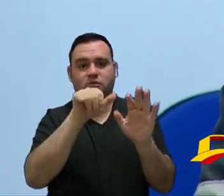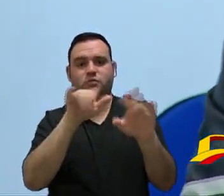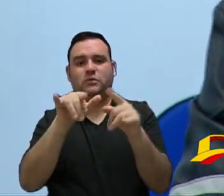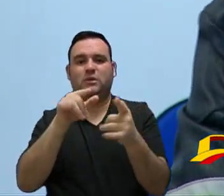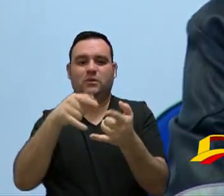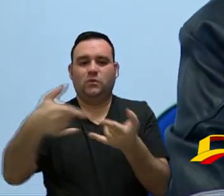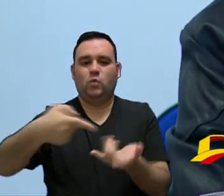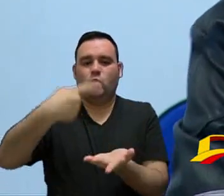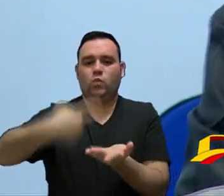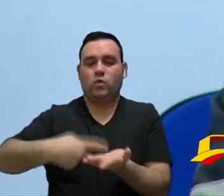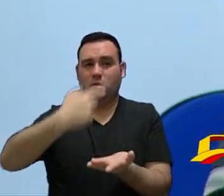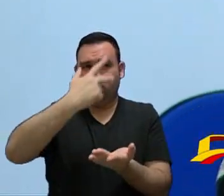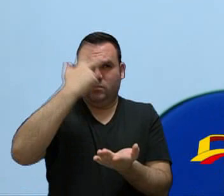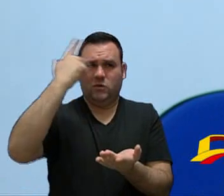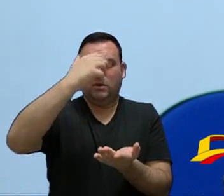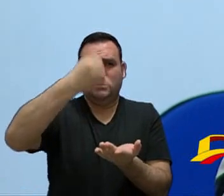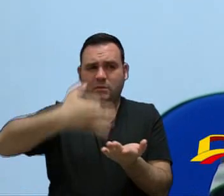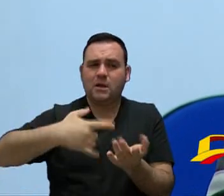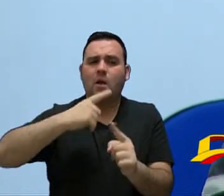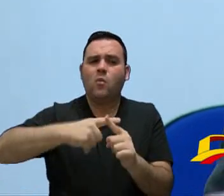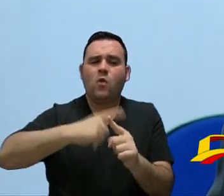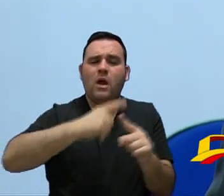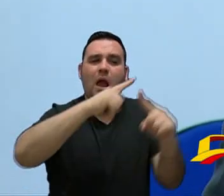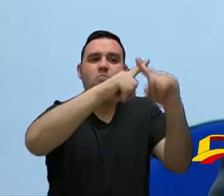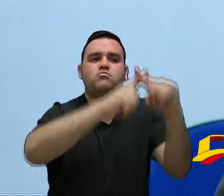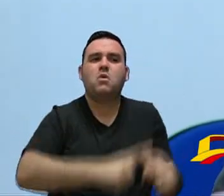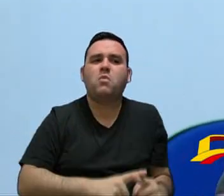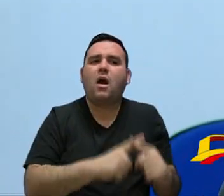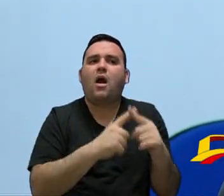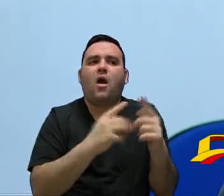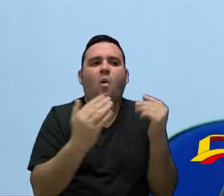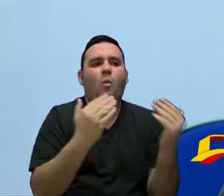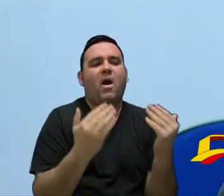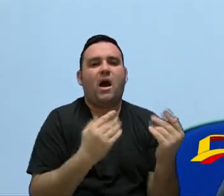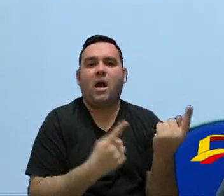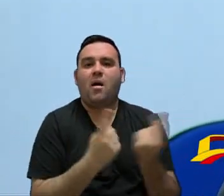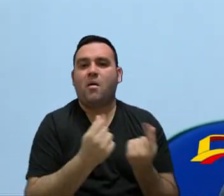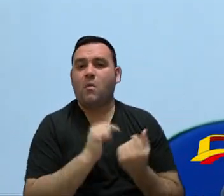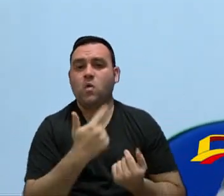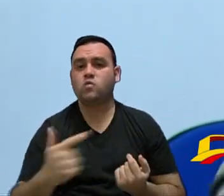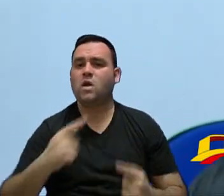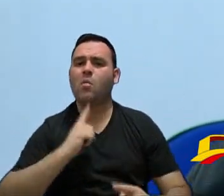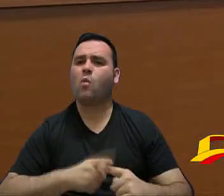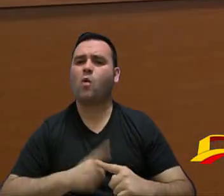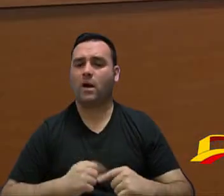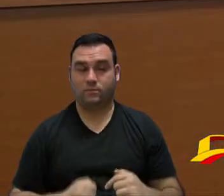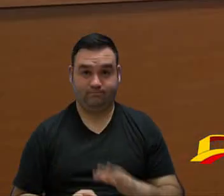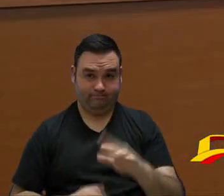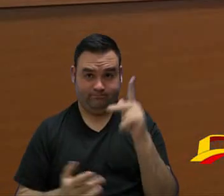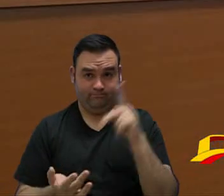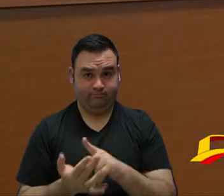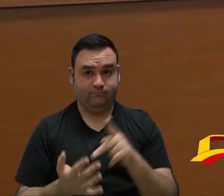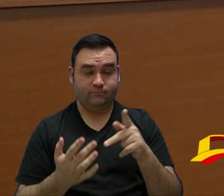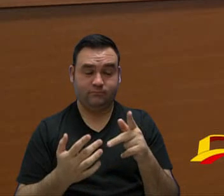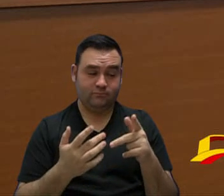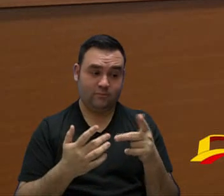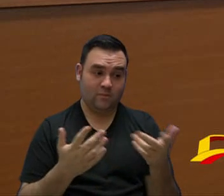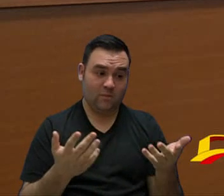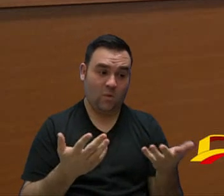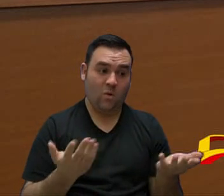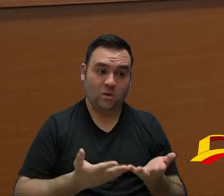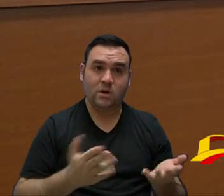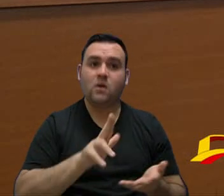possam deixar claro para a população porque da dispensa de licitação por essas ambulantes é só isso então na verdade a